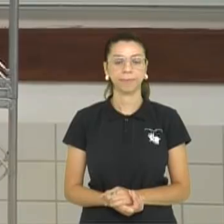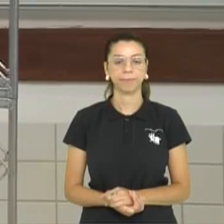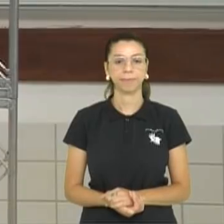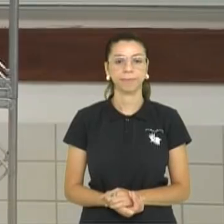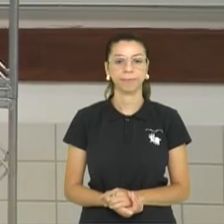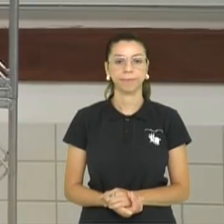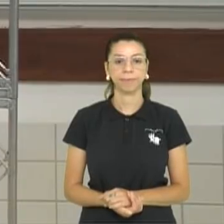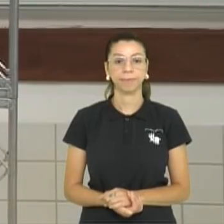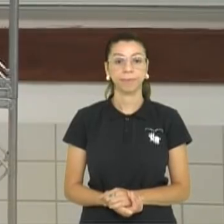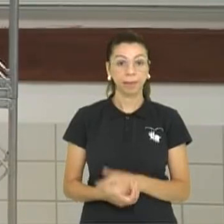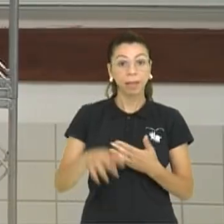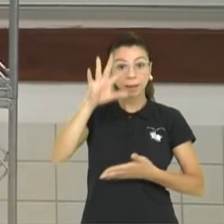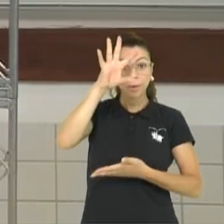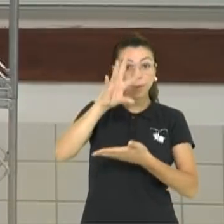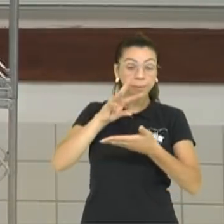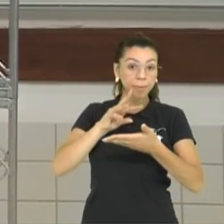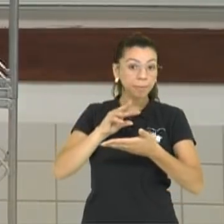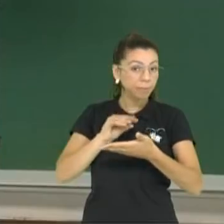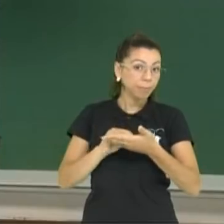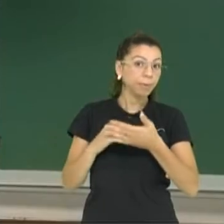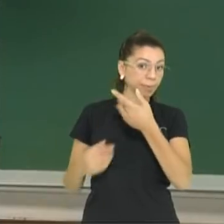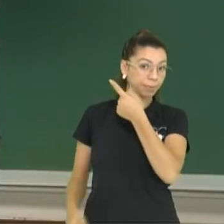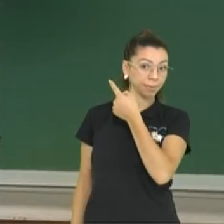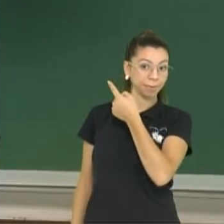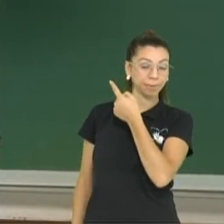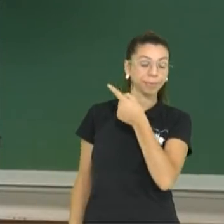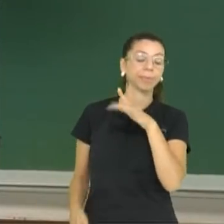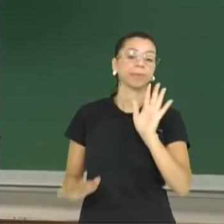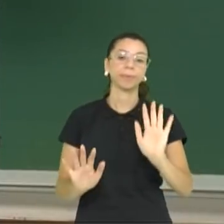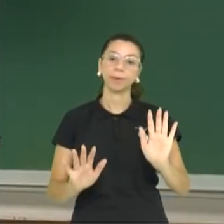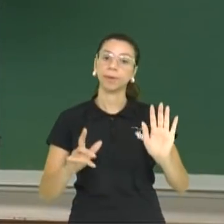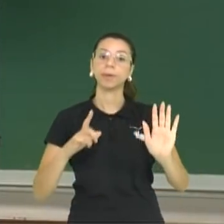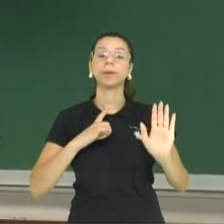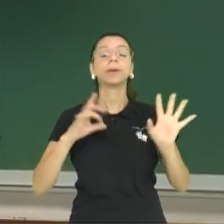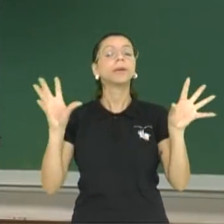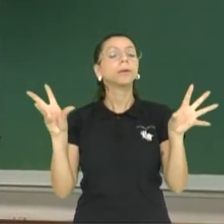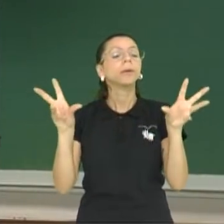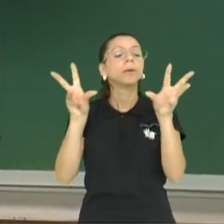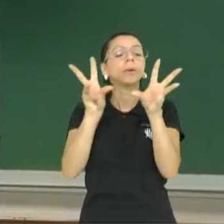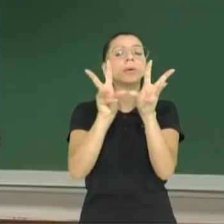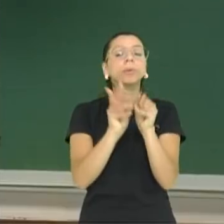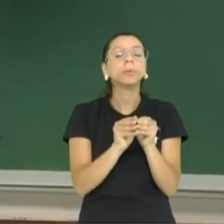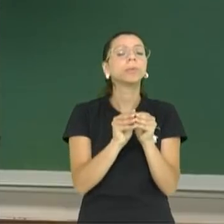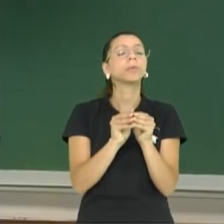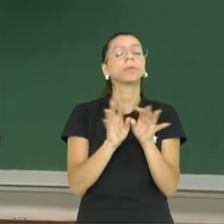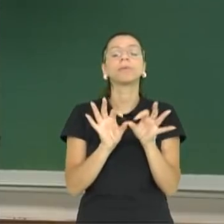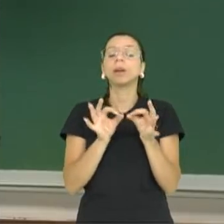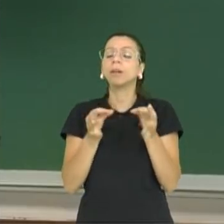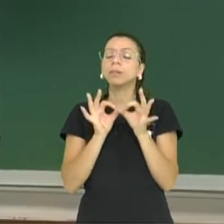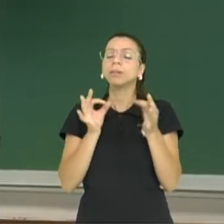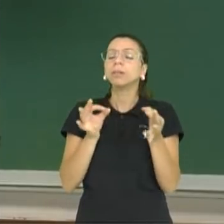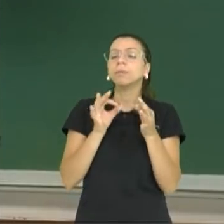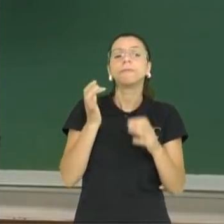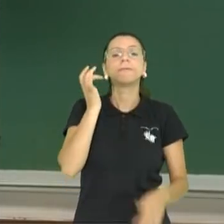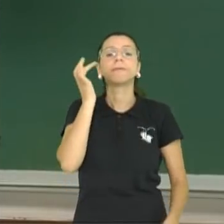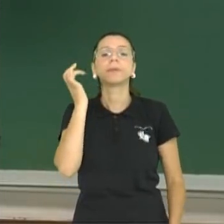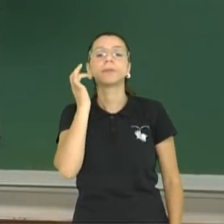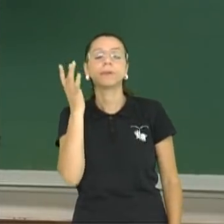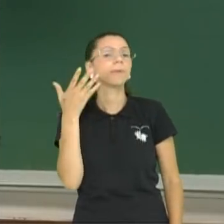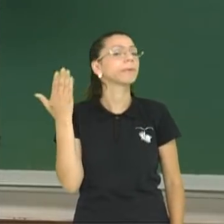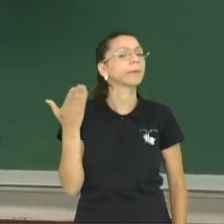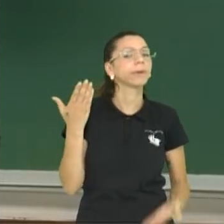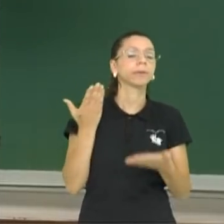E aí, copiou o mapa conceitual? Essa é a ideia dele, de simplificar, de facilitar o que